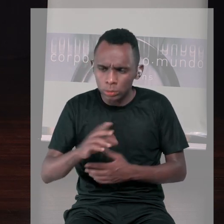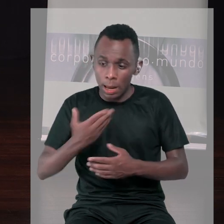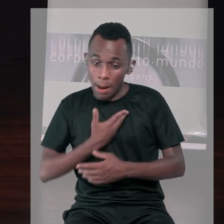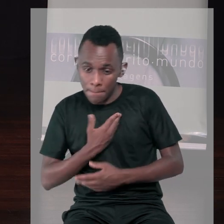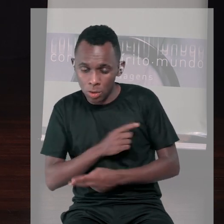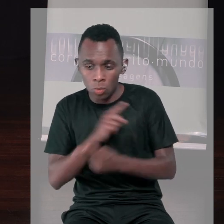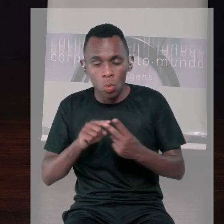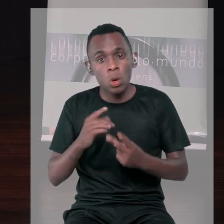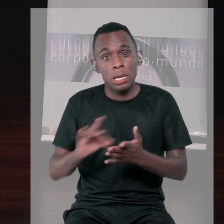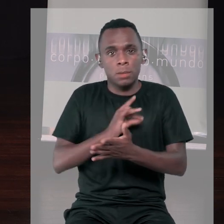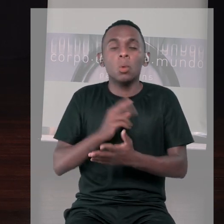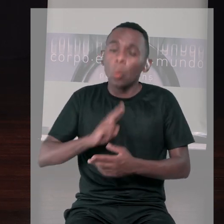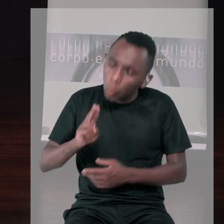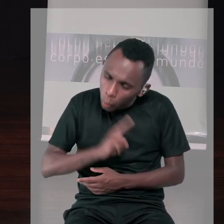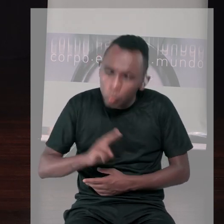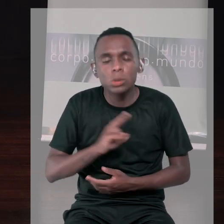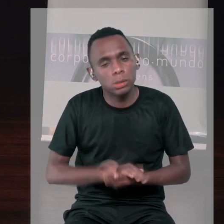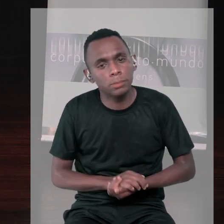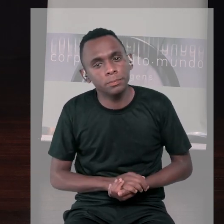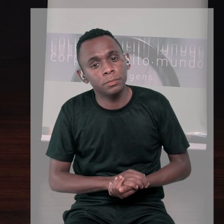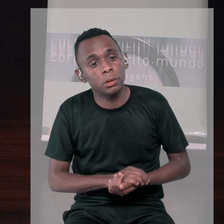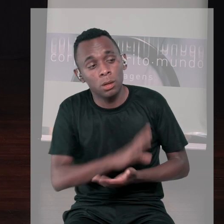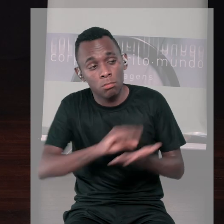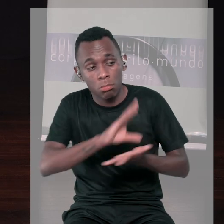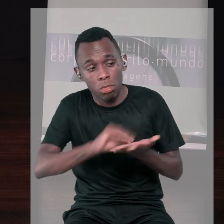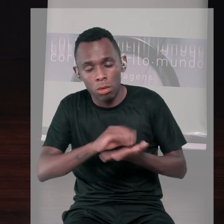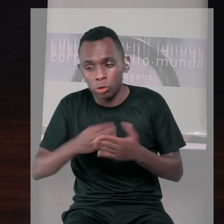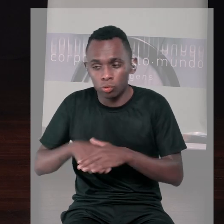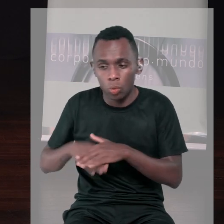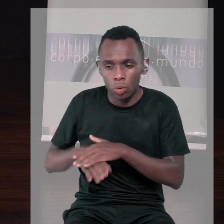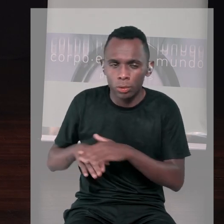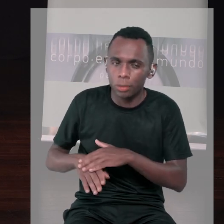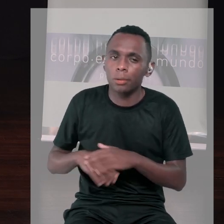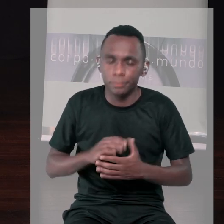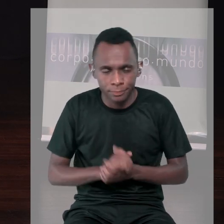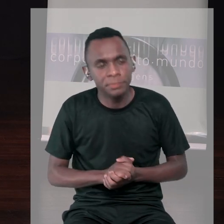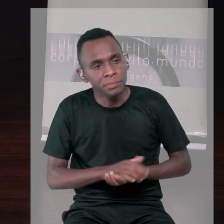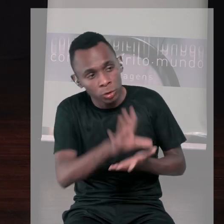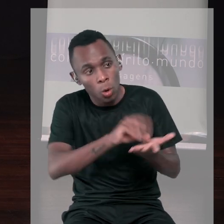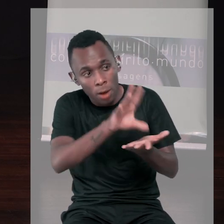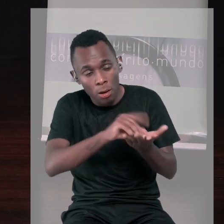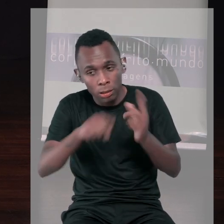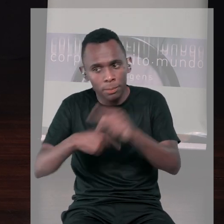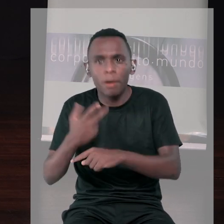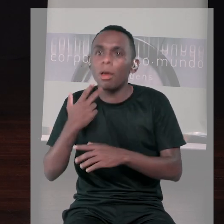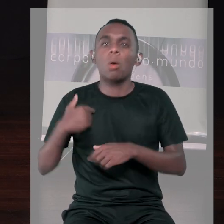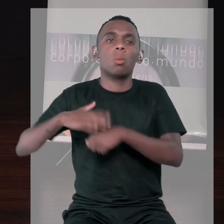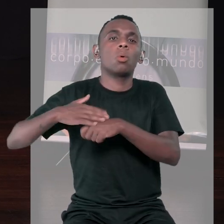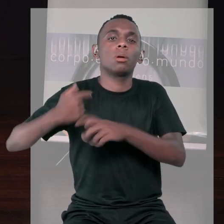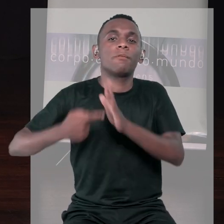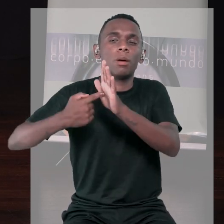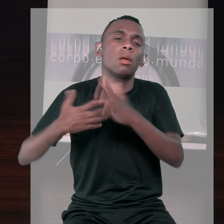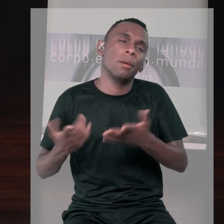era muito bom para pegar a coisa dos outros, esconder a origem, principalmente Hobbes, né, e depois... Agora, é verdade que é um grande pensador, mas nesse caso,